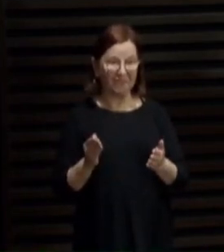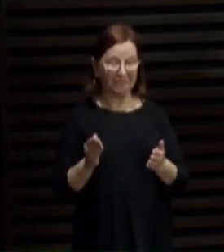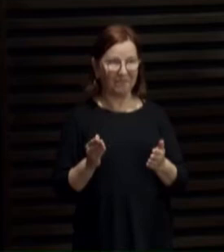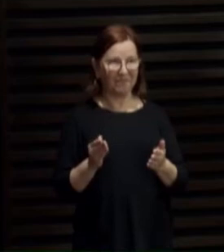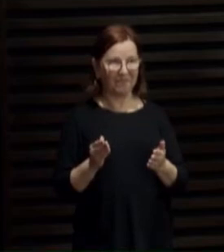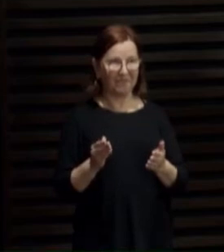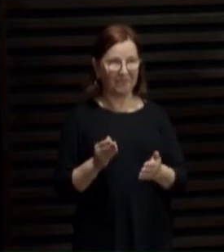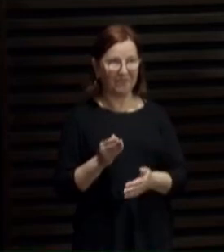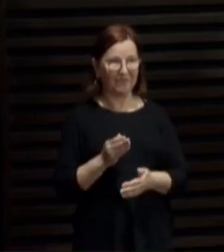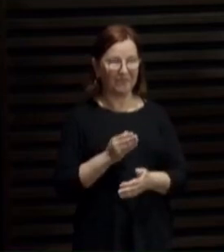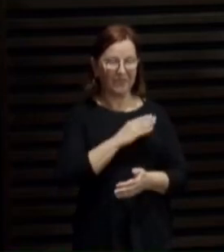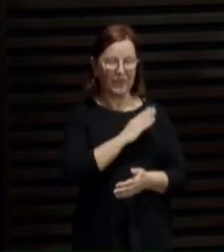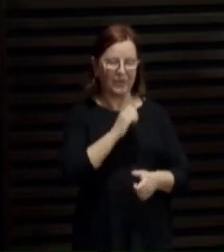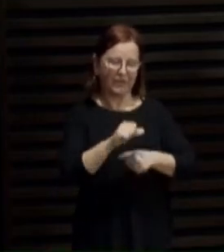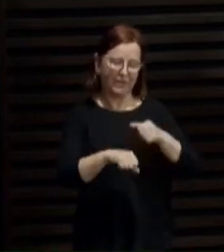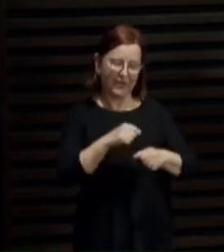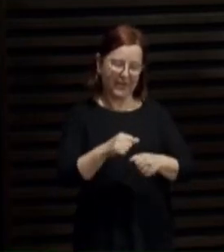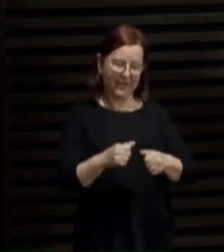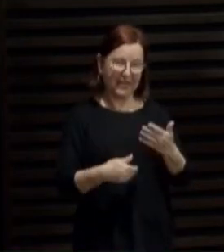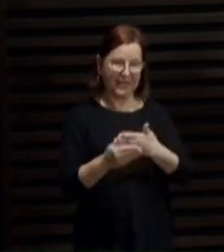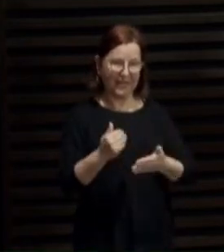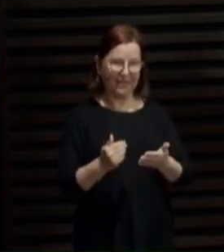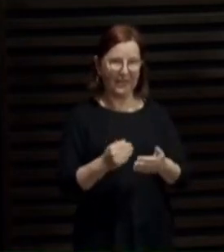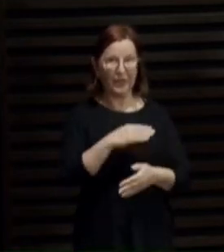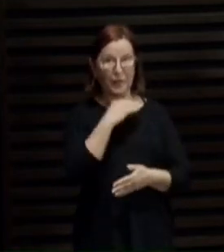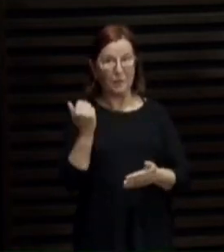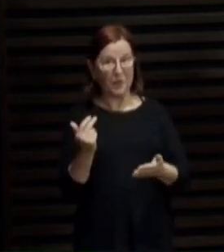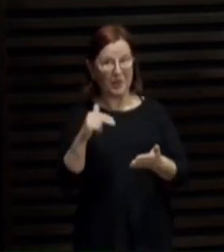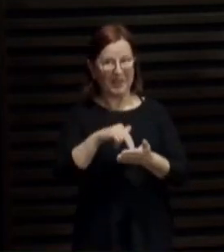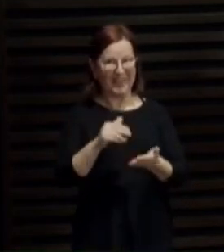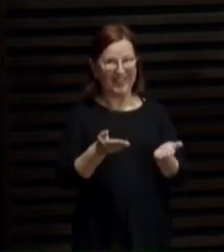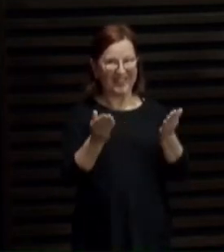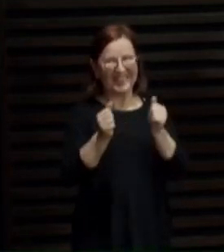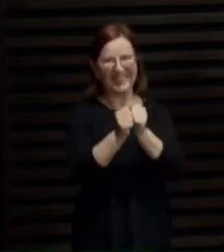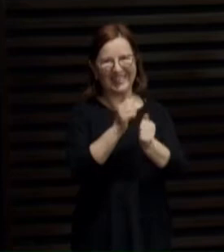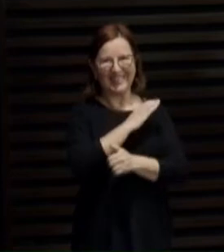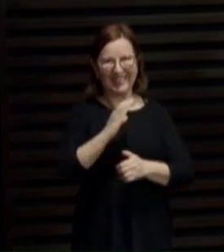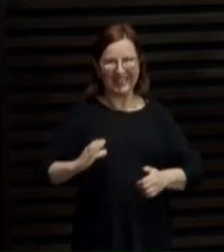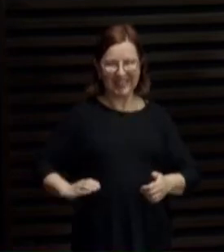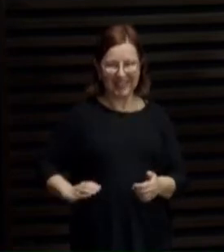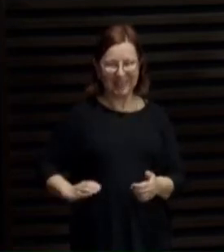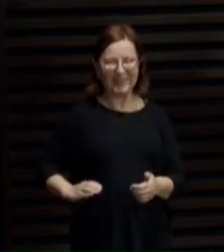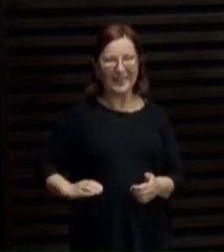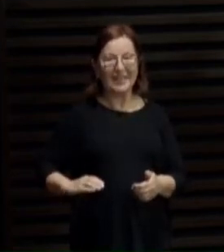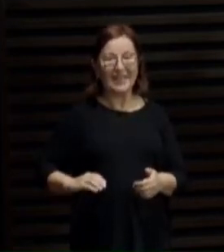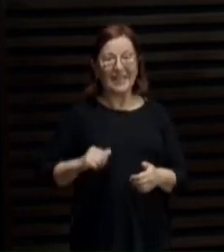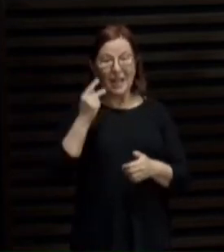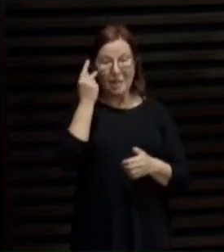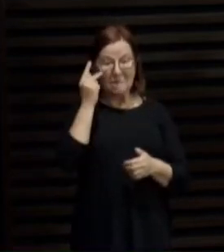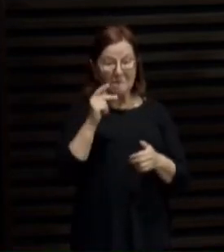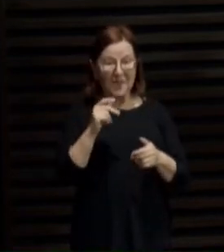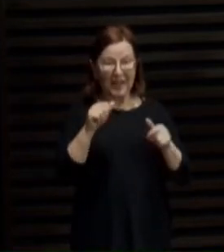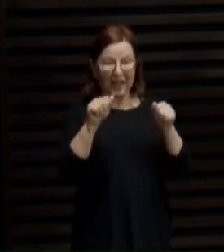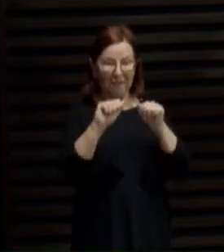morte e ressurreição delas, juntamente com Cristo, para formar o corpo espiritual